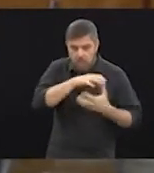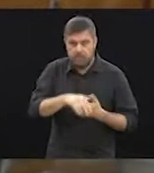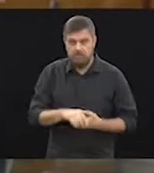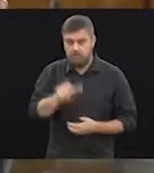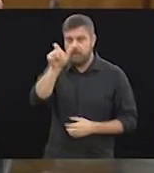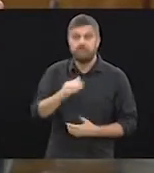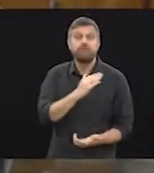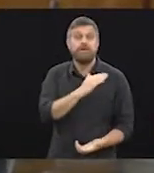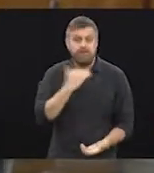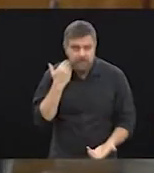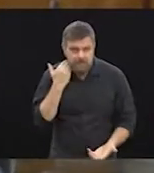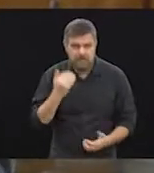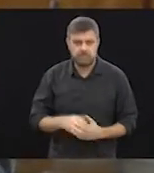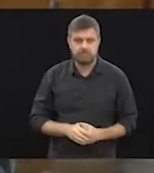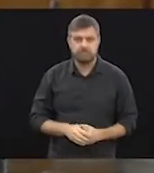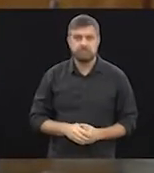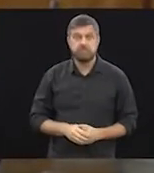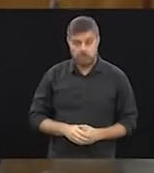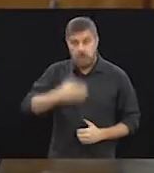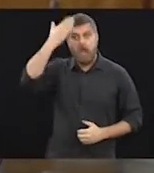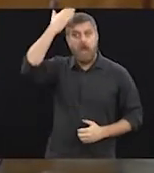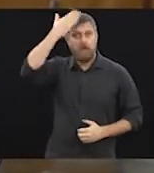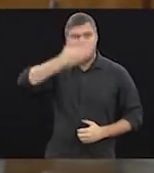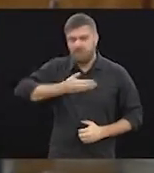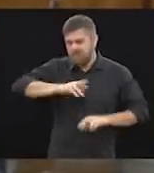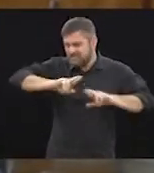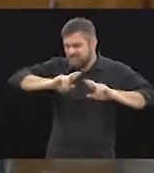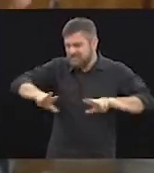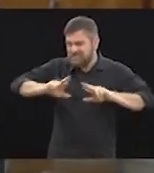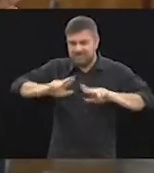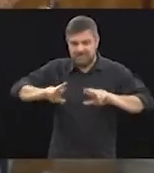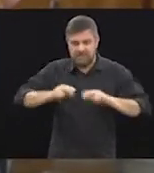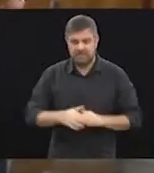desequilíbrio na oxigenação do sangue e a pessoa morreria. E ele,